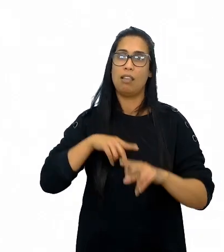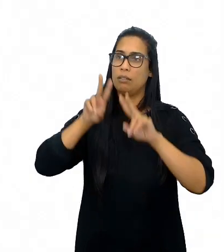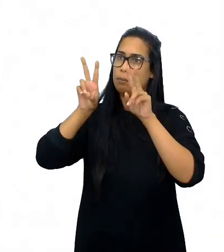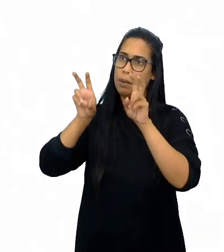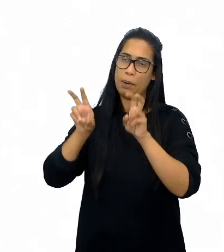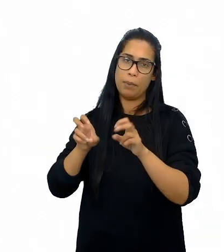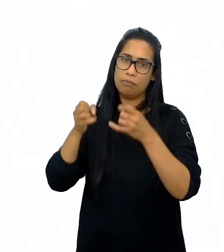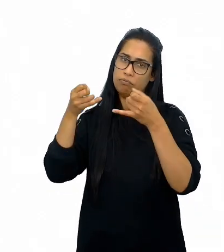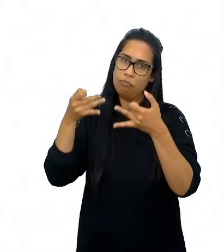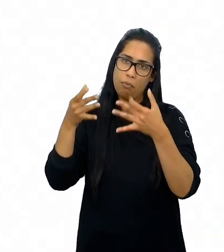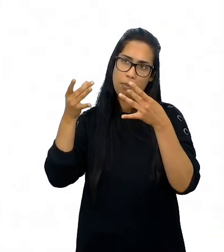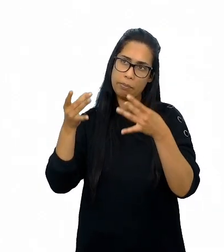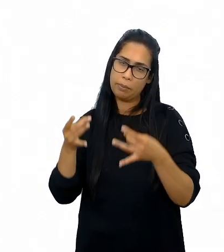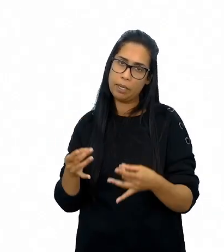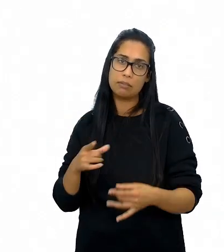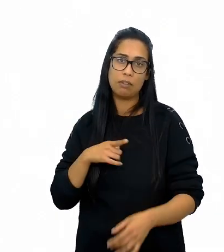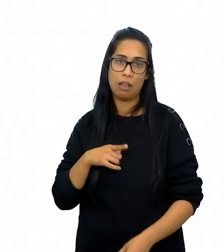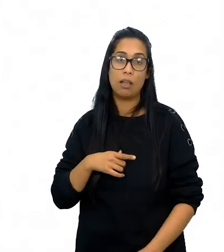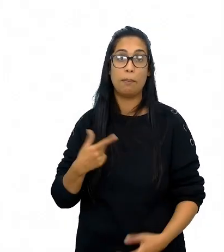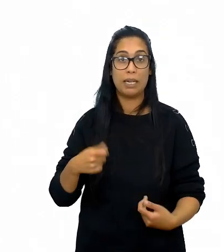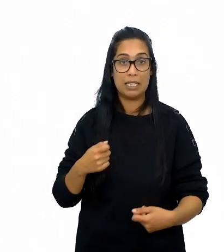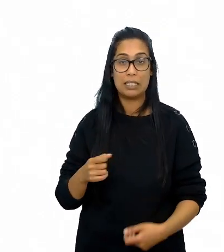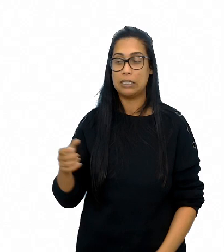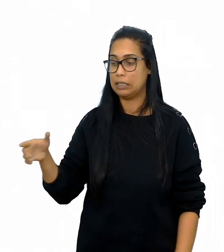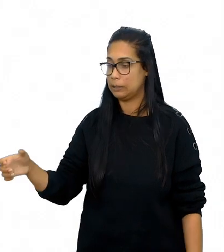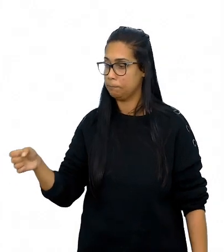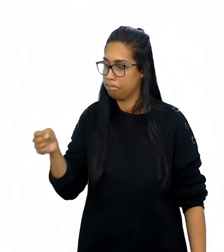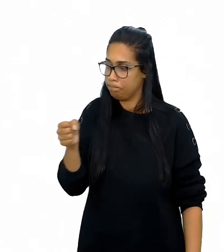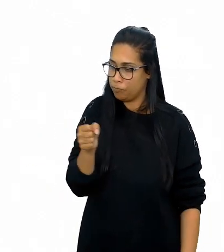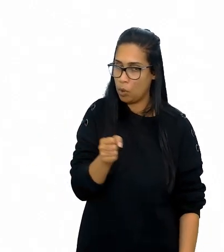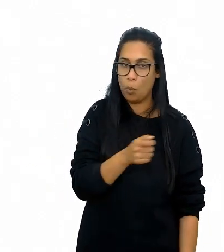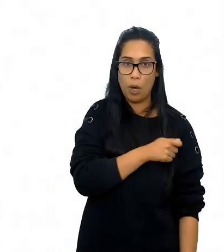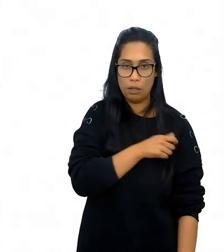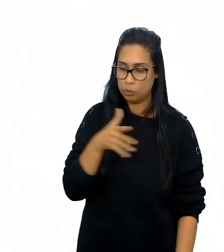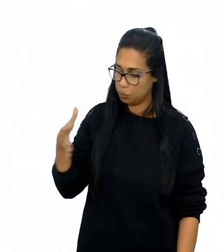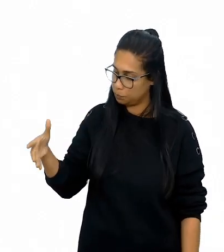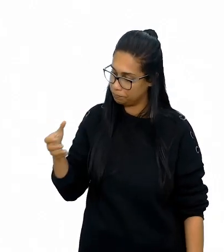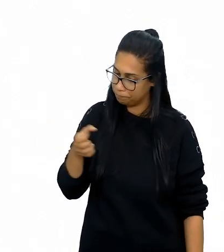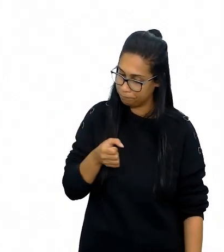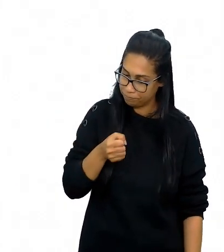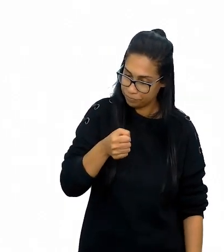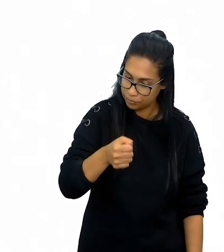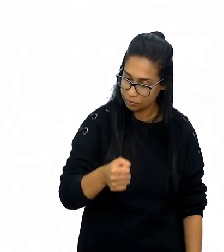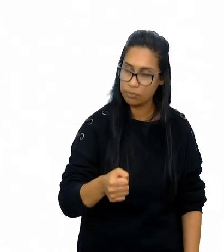fala, traga os estudantes para esse momento, né? Porque aí ele